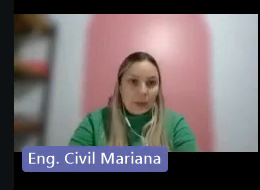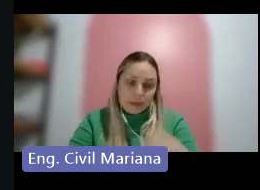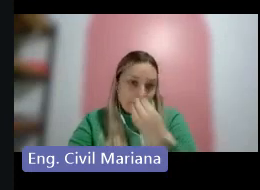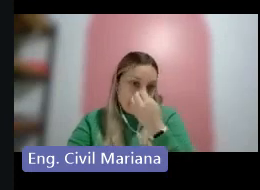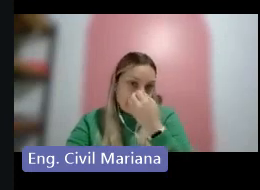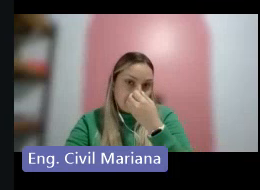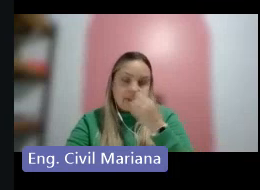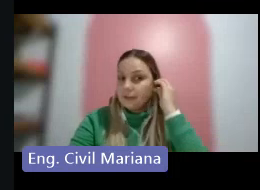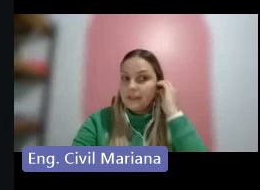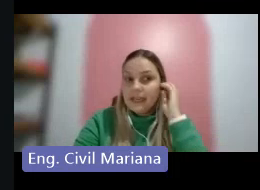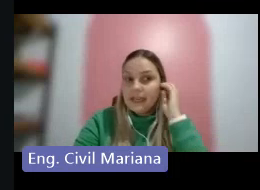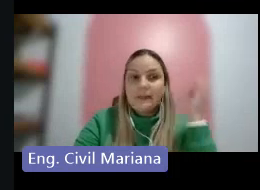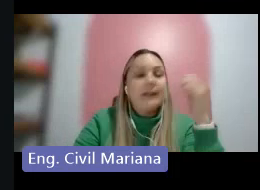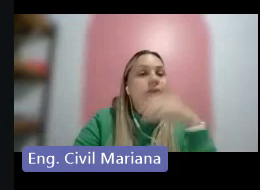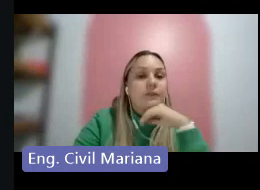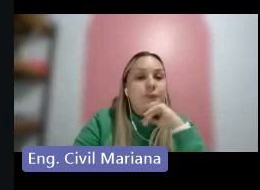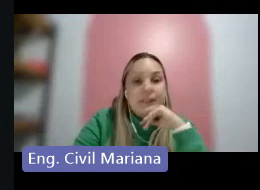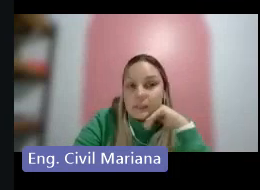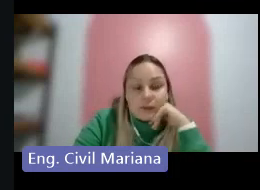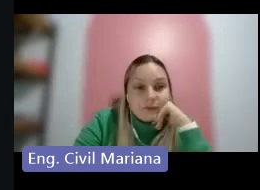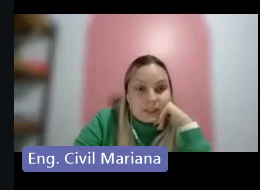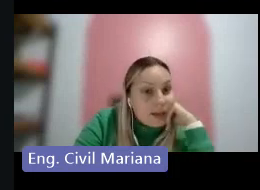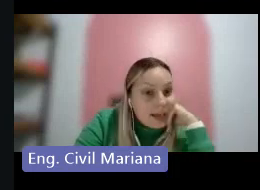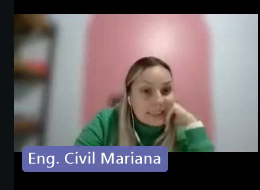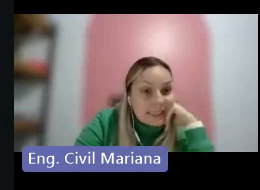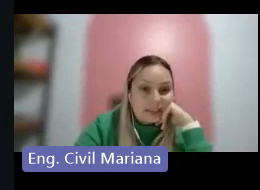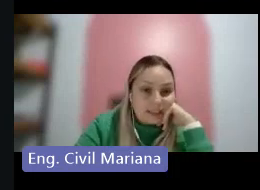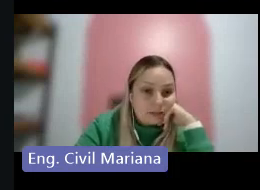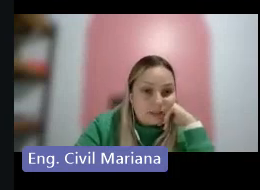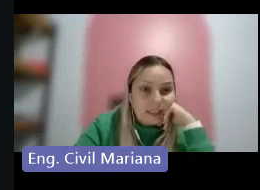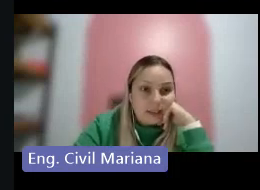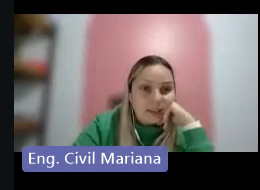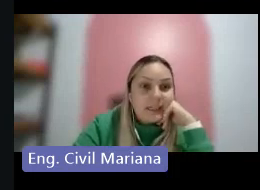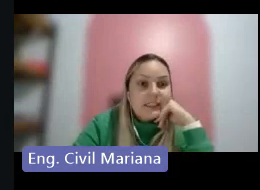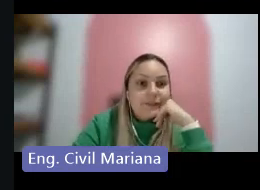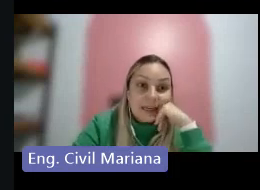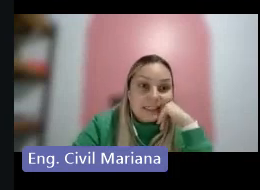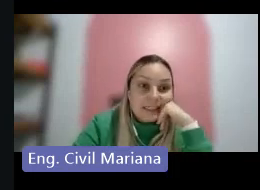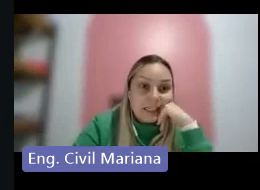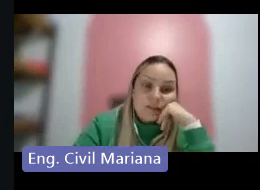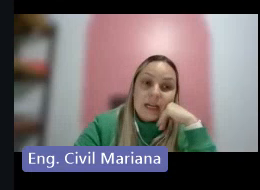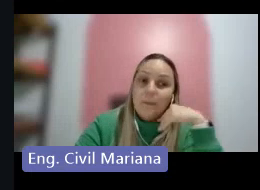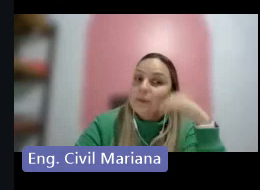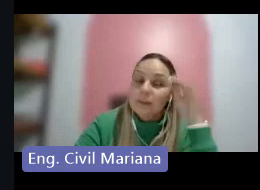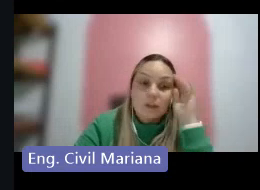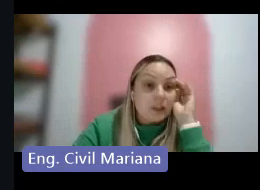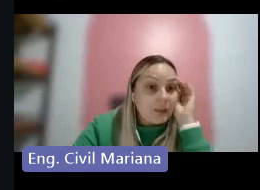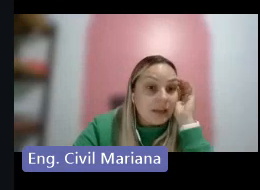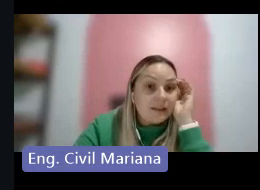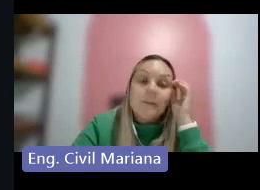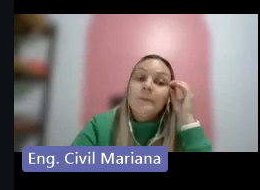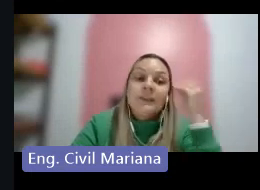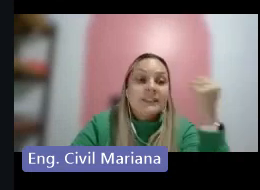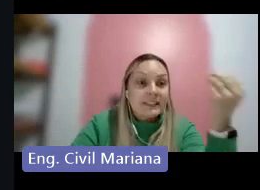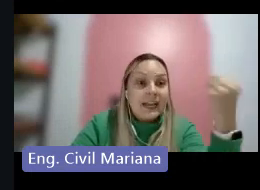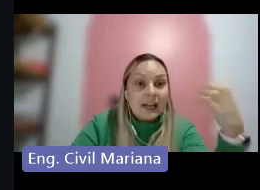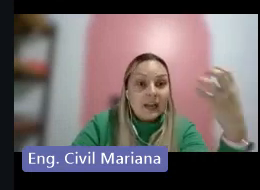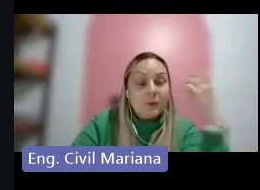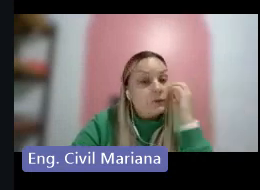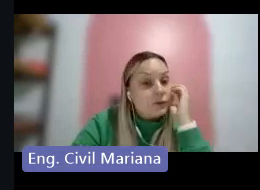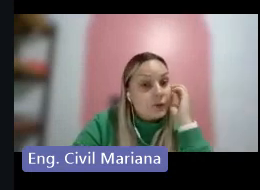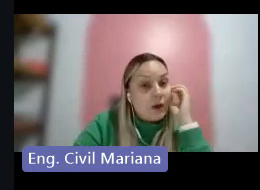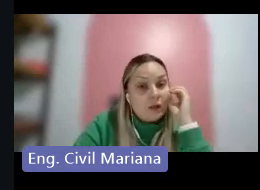fundação. Porque, por exemplo, se for 3 metros, pode ser uma fundação rasa, tranquila. Se for mais que isso, já muda totalmente.